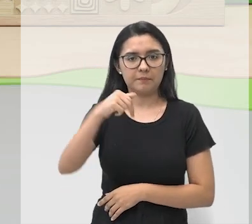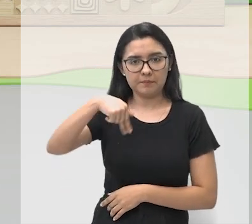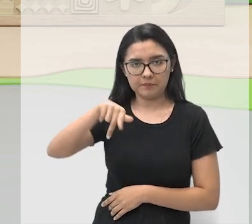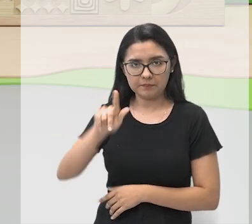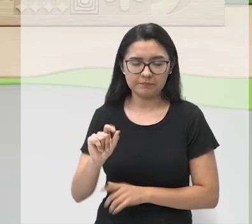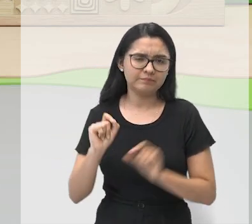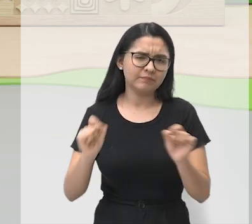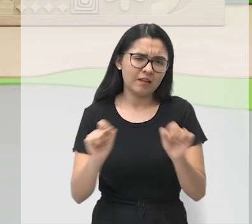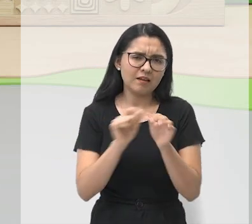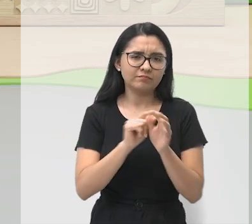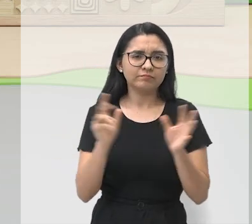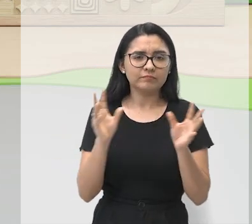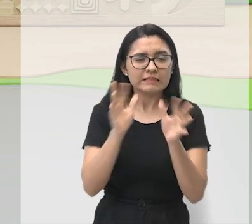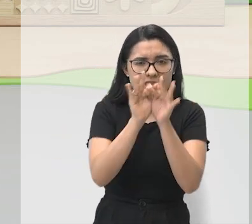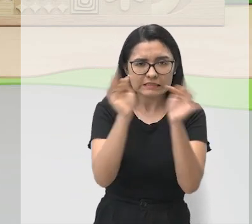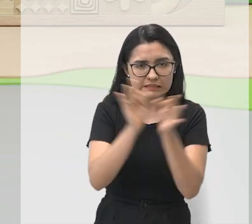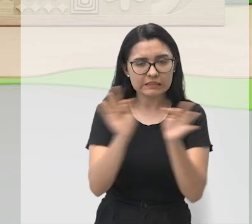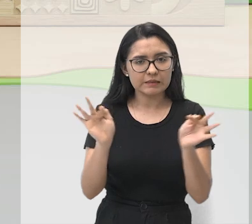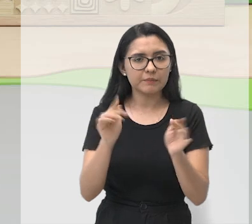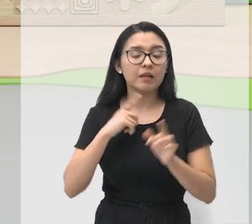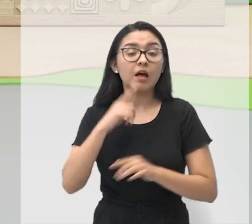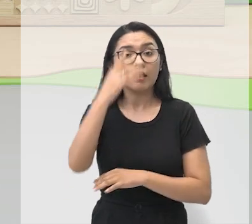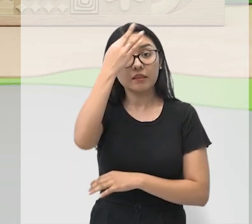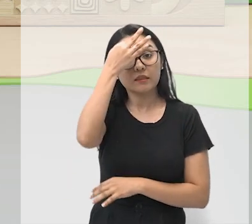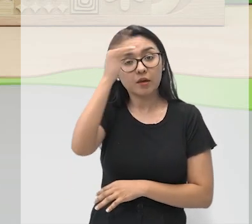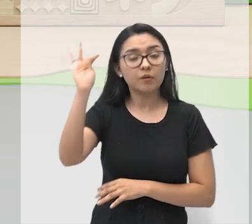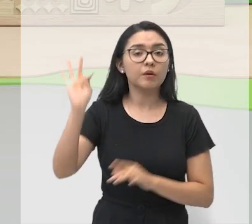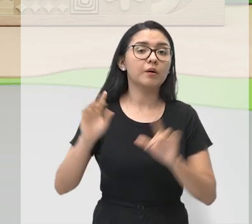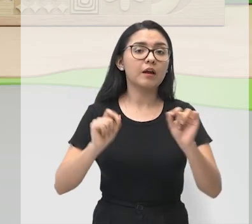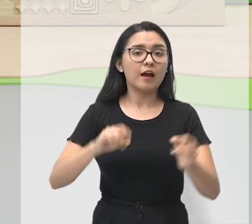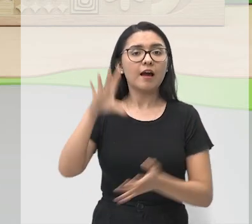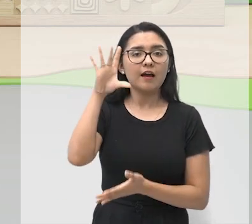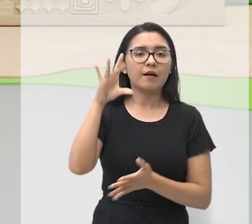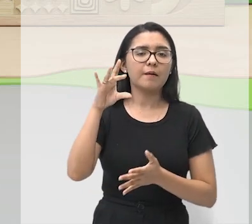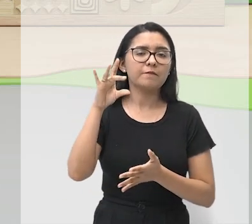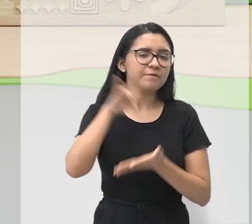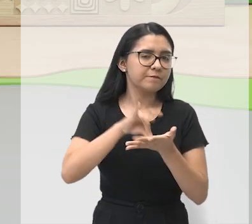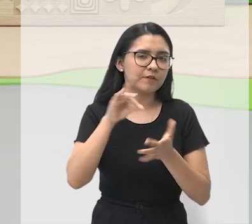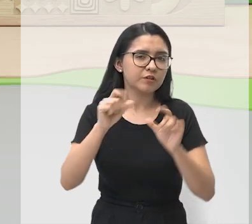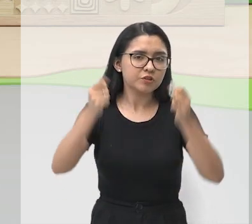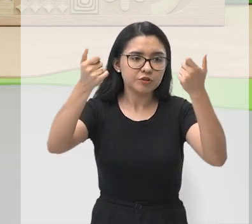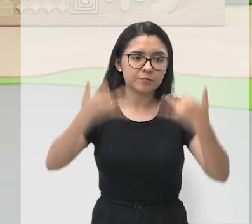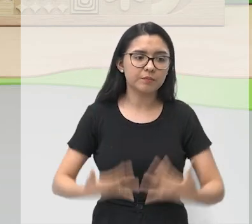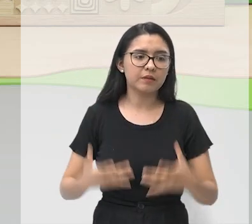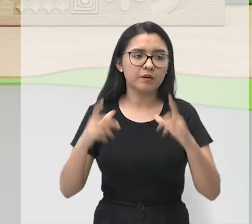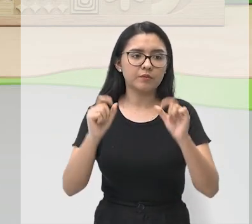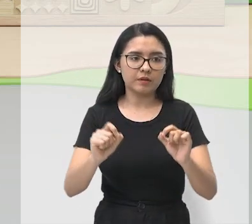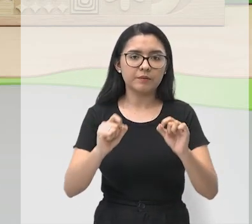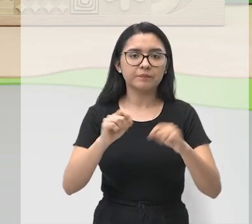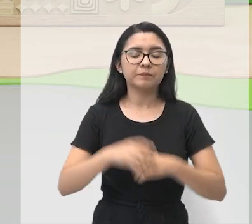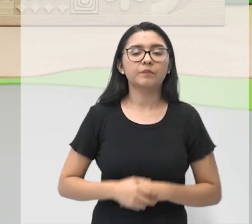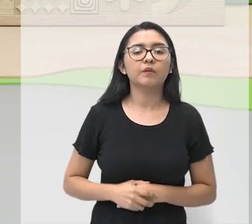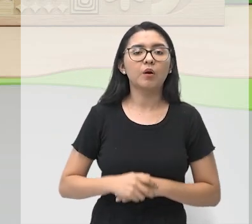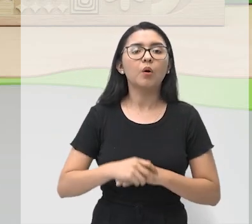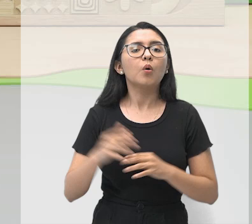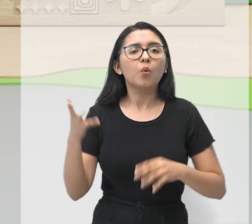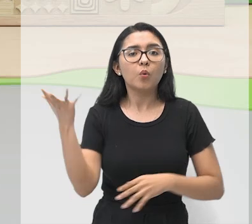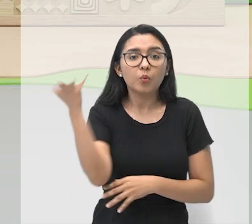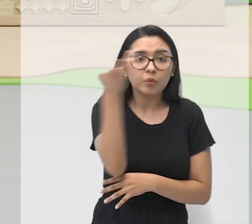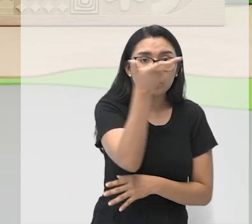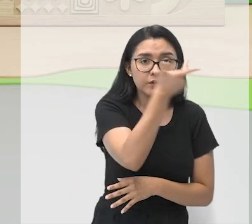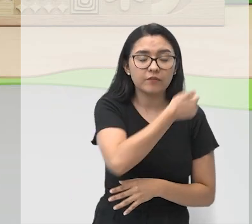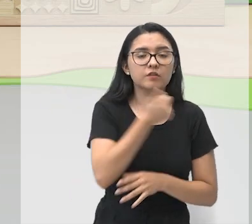bastante simples, a teoria do Big Bang afirma que o universo se